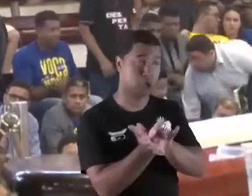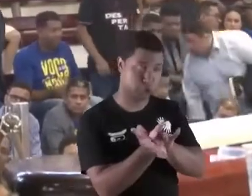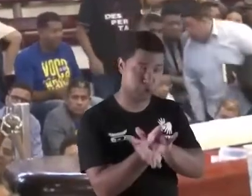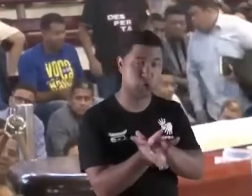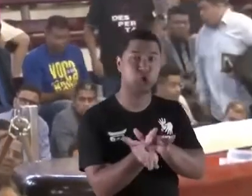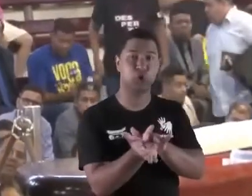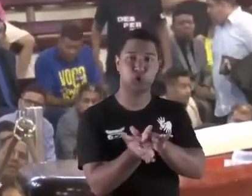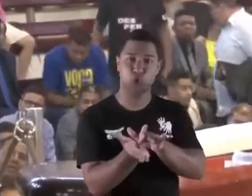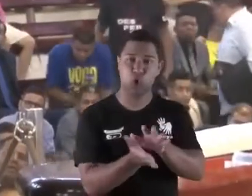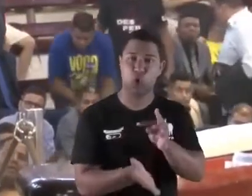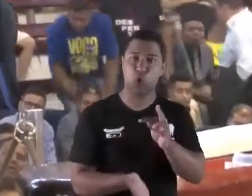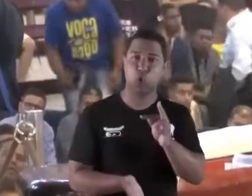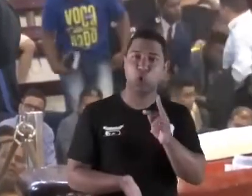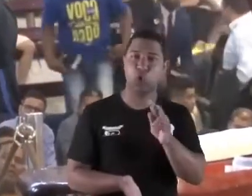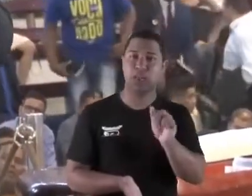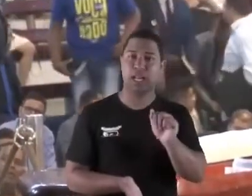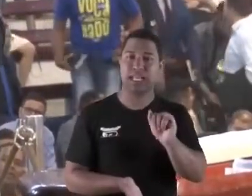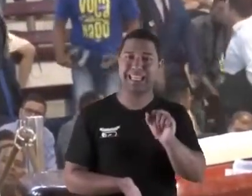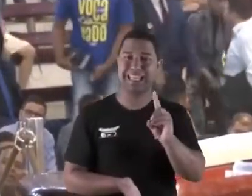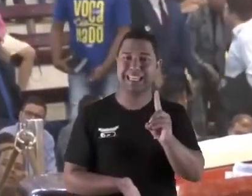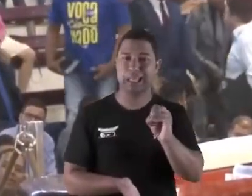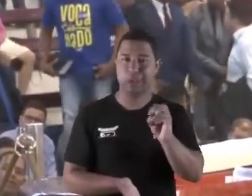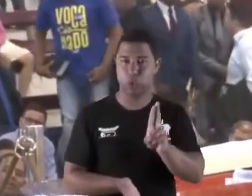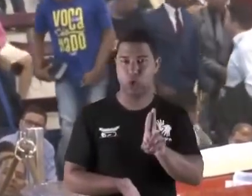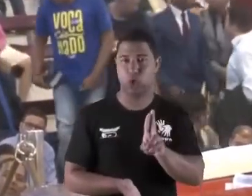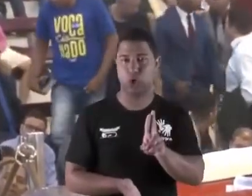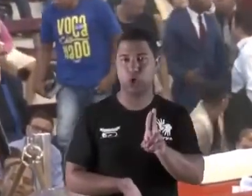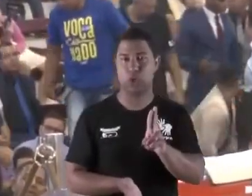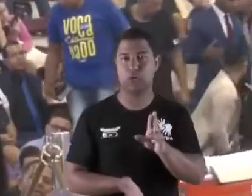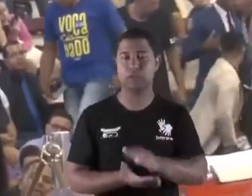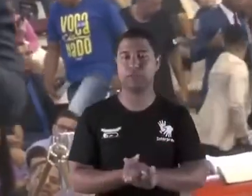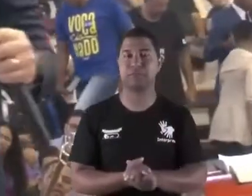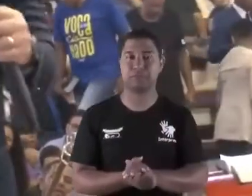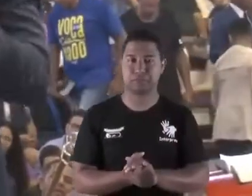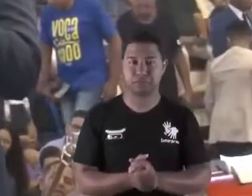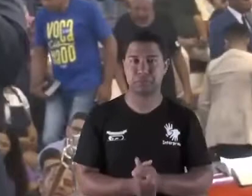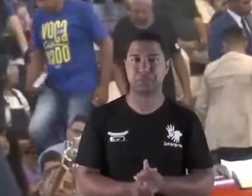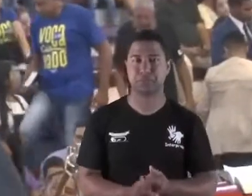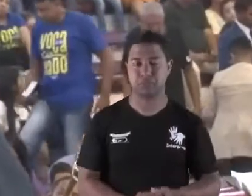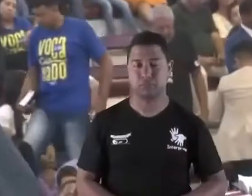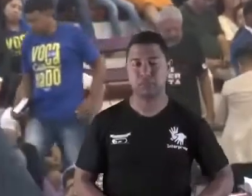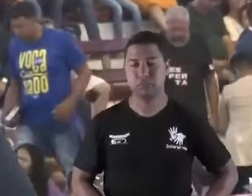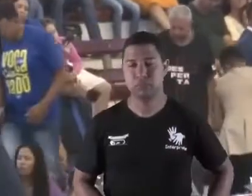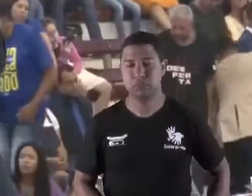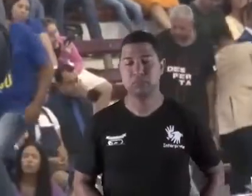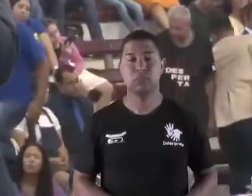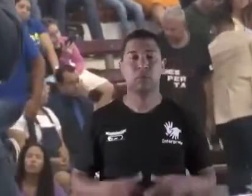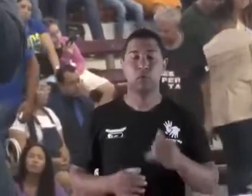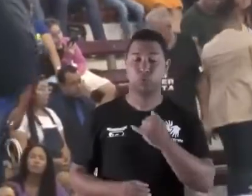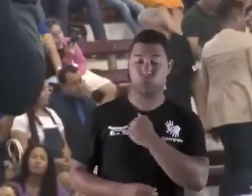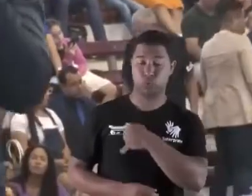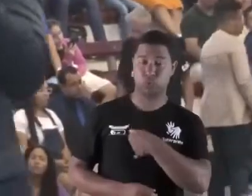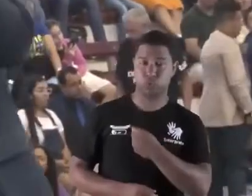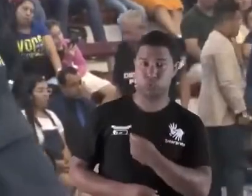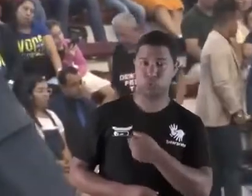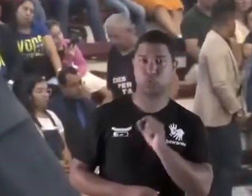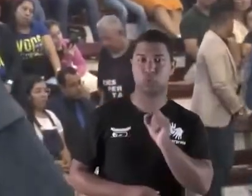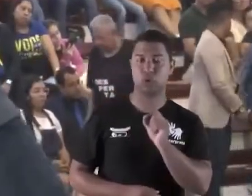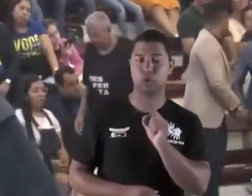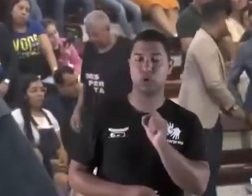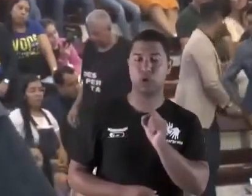Aí Pedro pensou: já que ele não me respondeu, João, que é